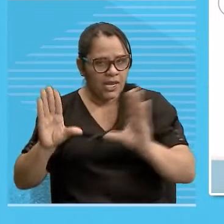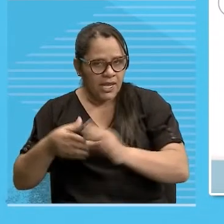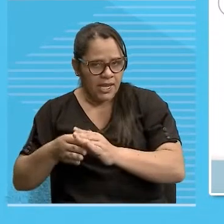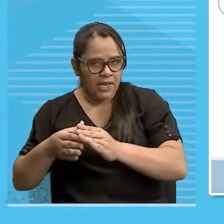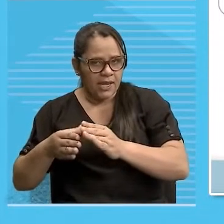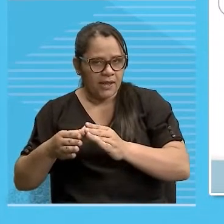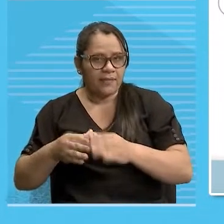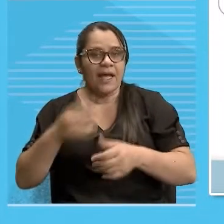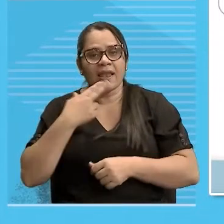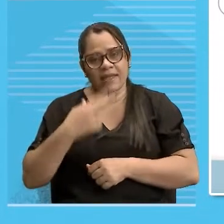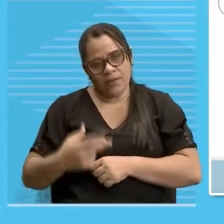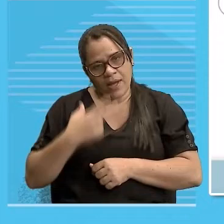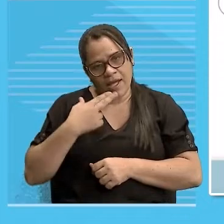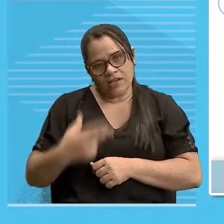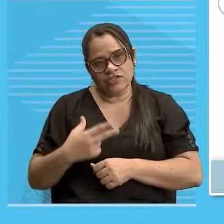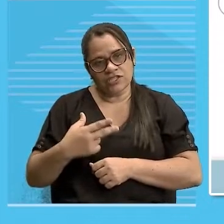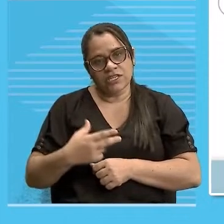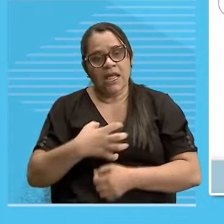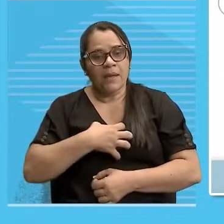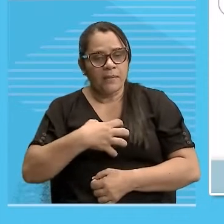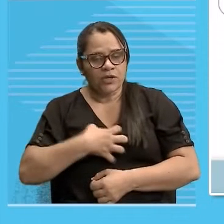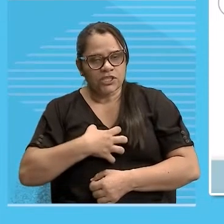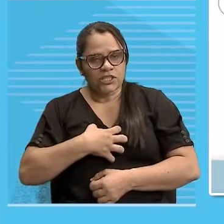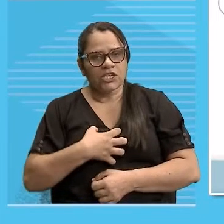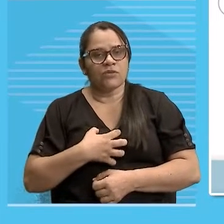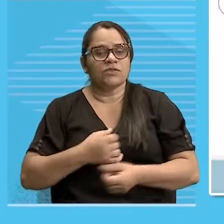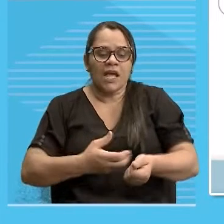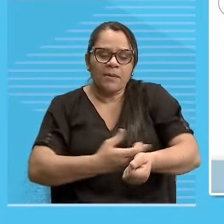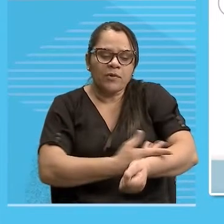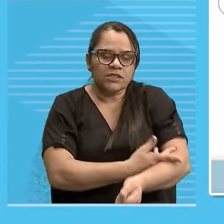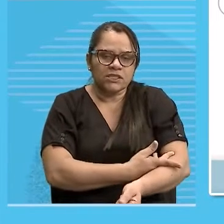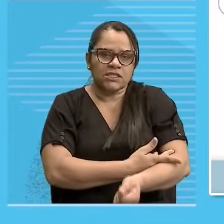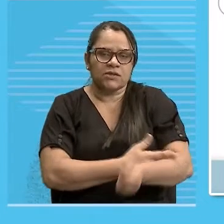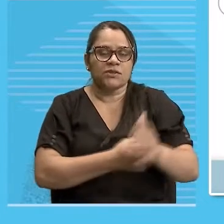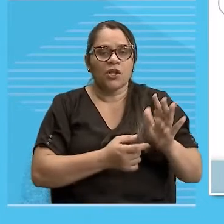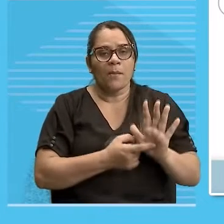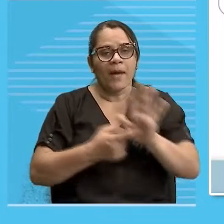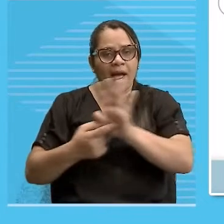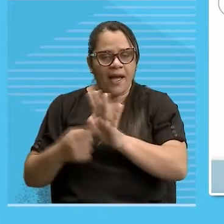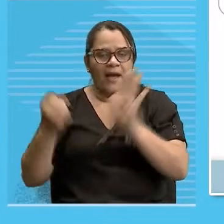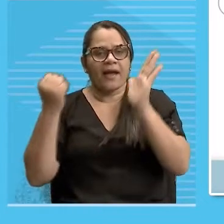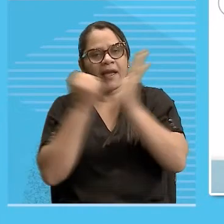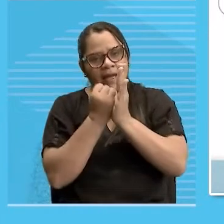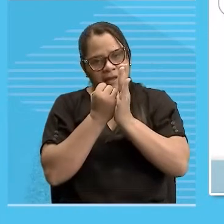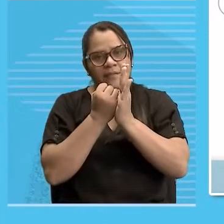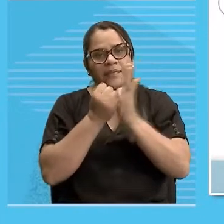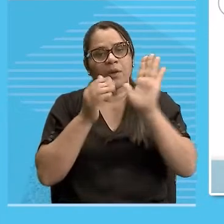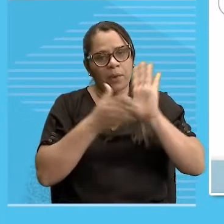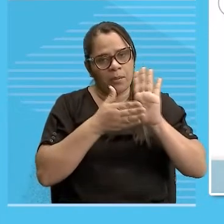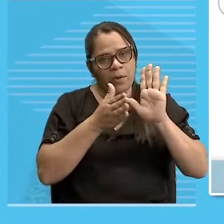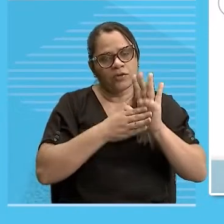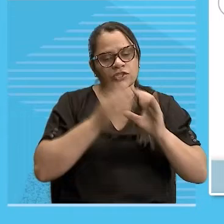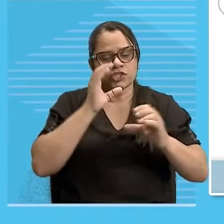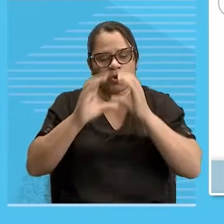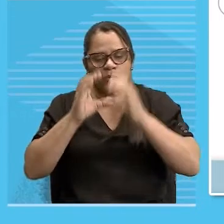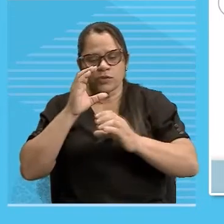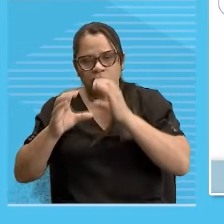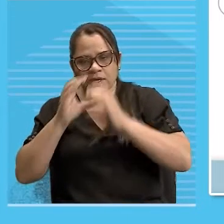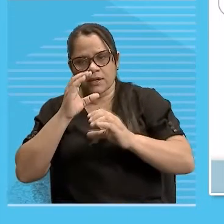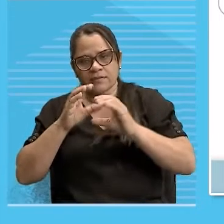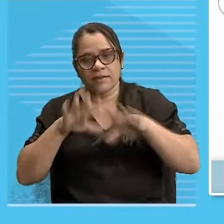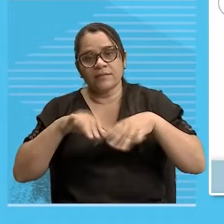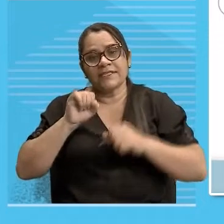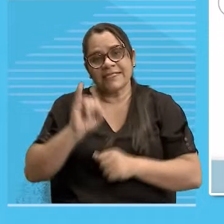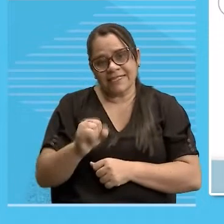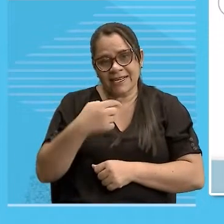da linguagem. Então, interjeição, gente, ela marca, tá, esse propósito de comunicação. Ou seja, se eu,